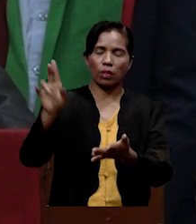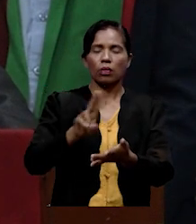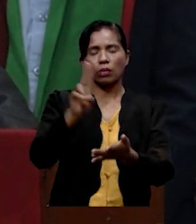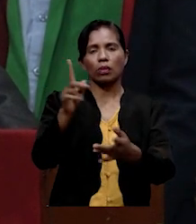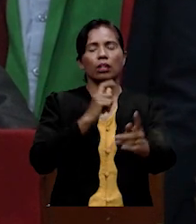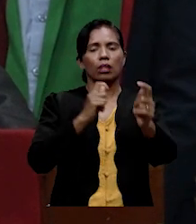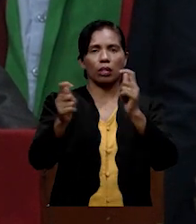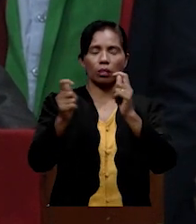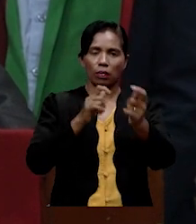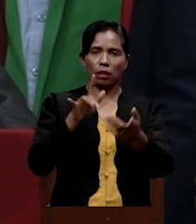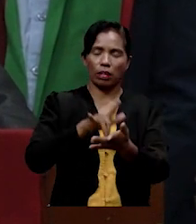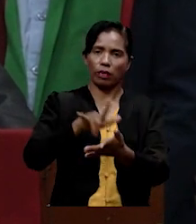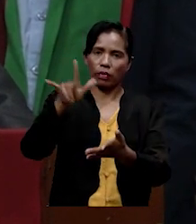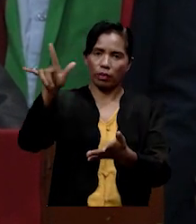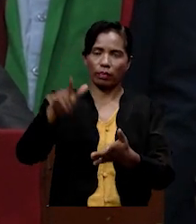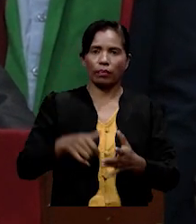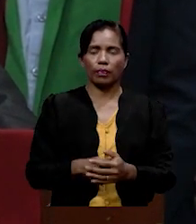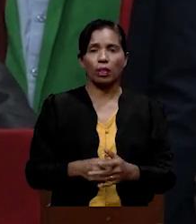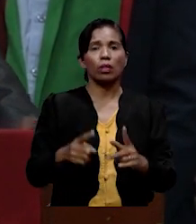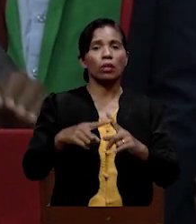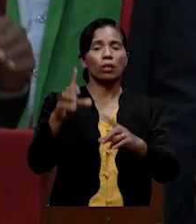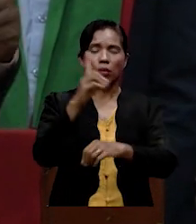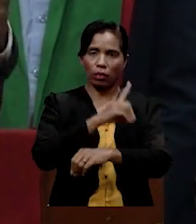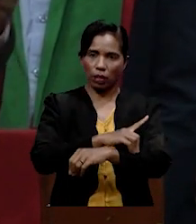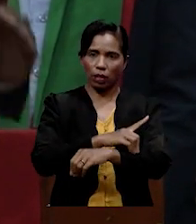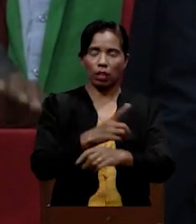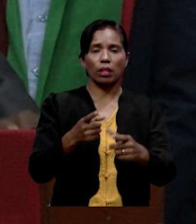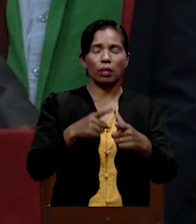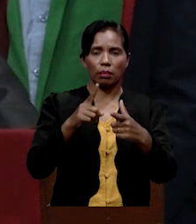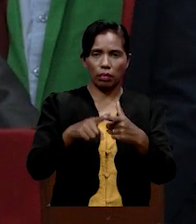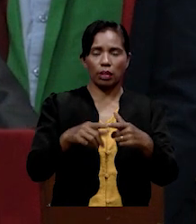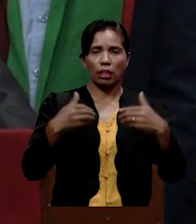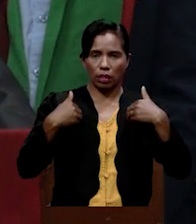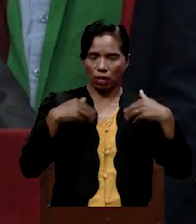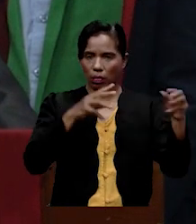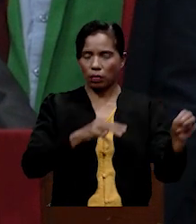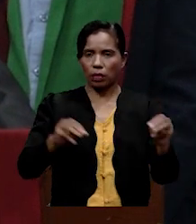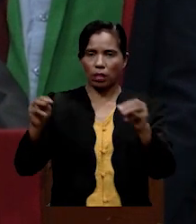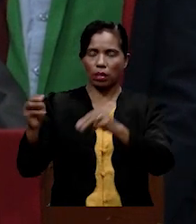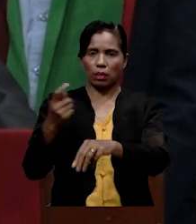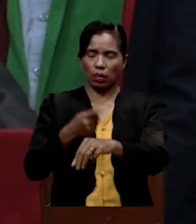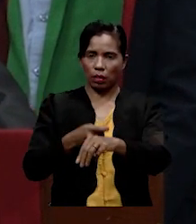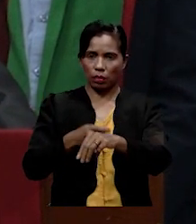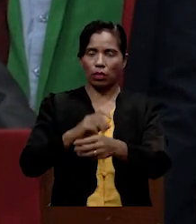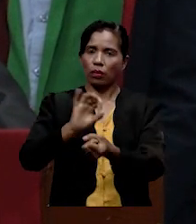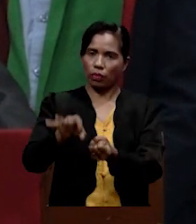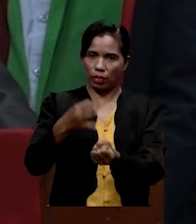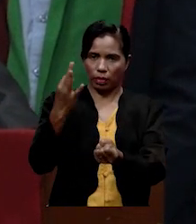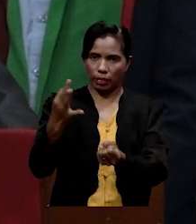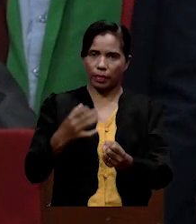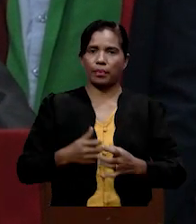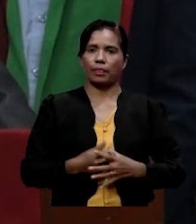transporte aéreo. E ohin loron, depois de ia mudança ba situação COVID-19,